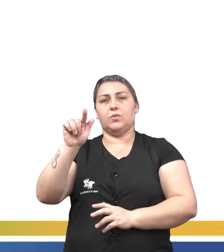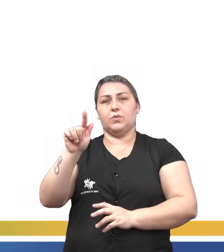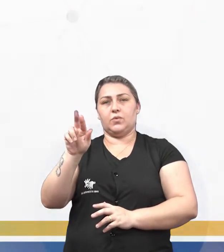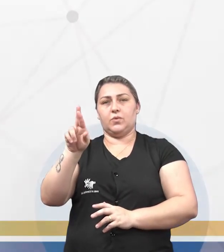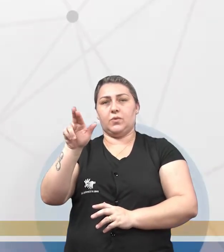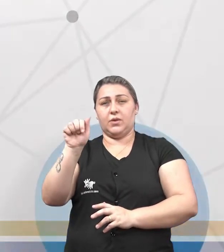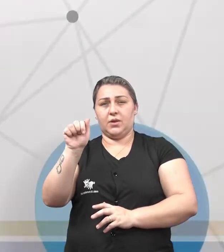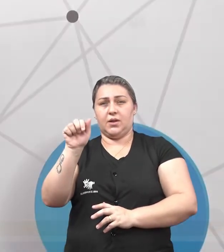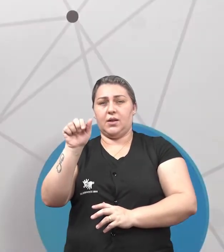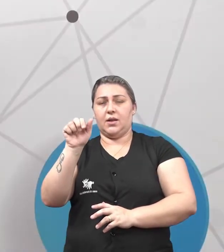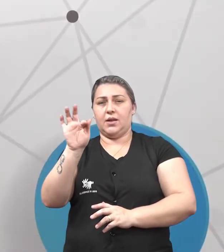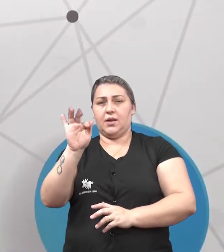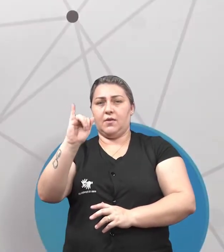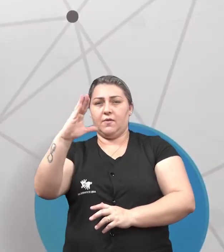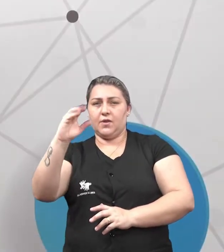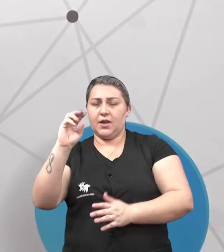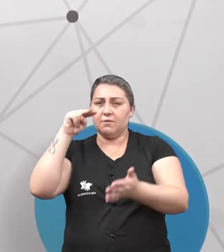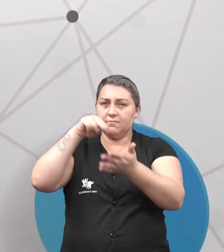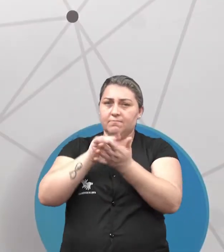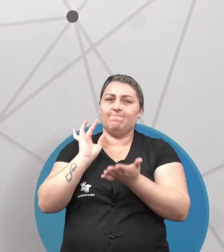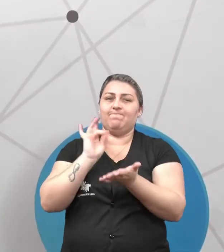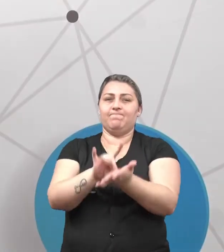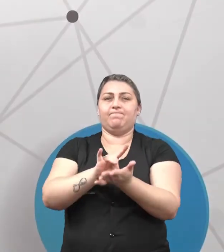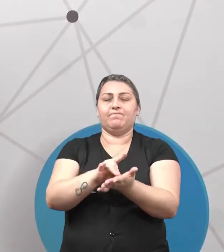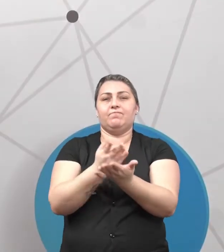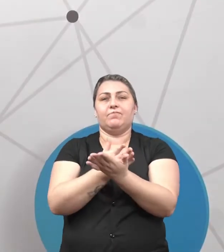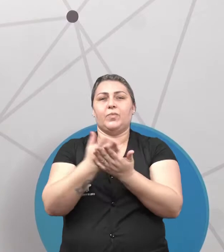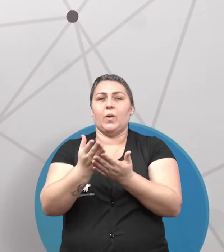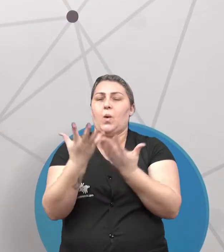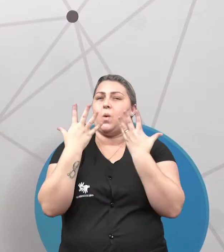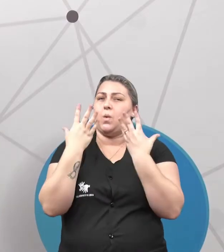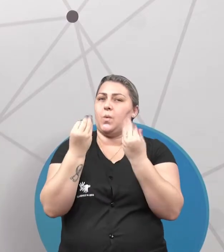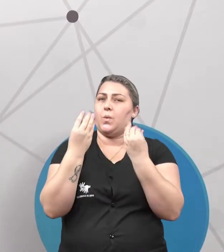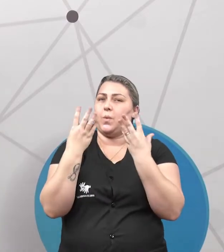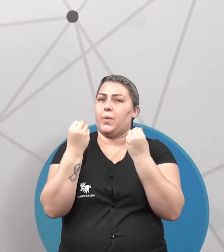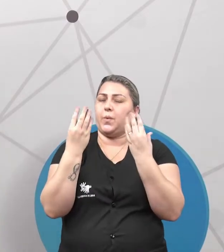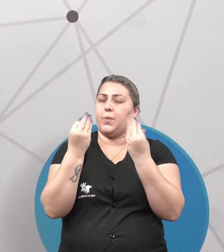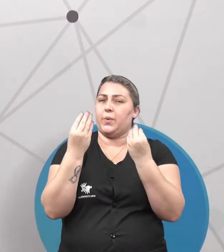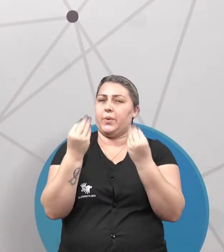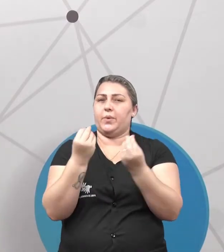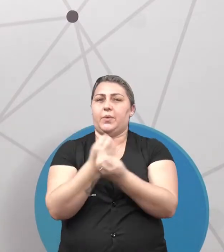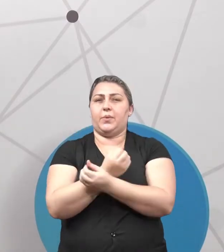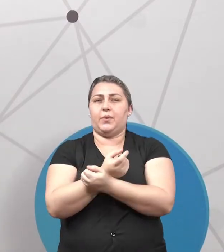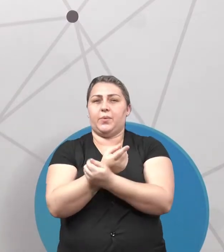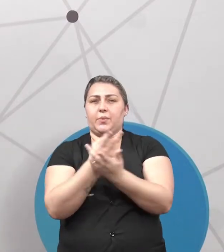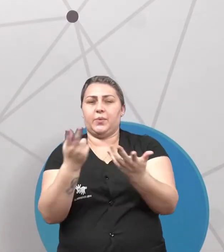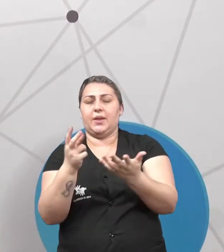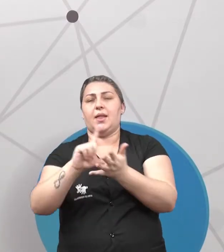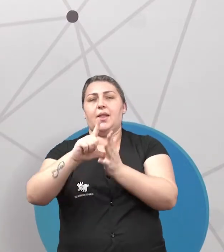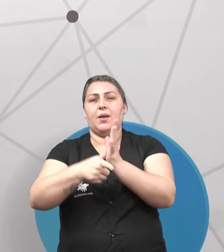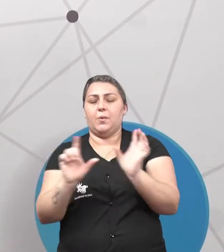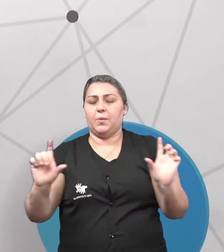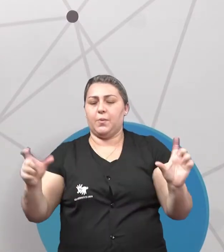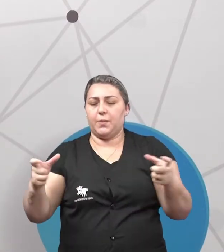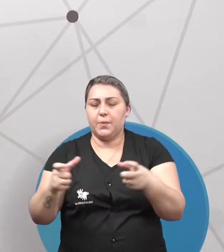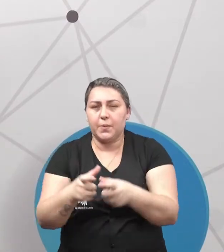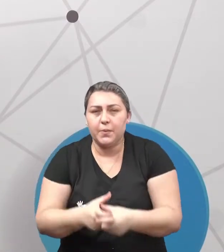Que é abstrata, que aí os símbolos eles começam com um grande número e depois eles vão se reduzindo para que